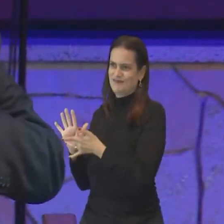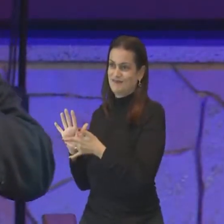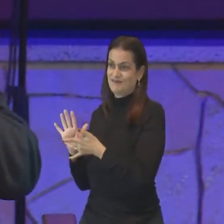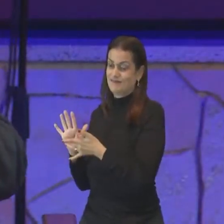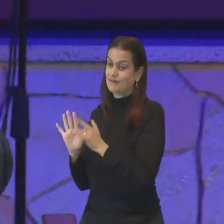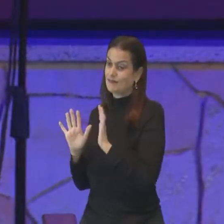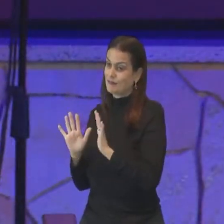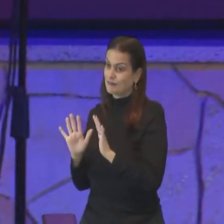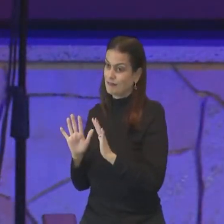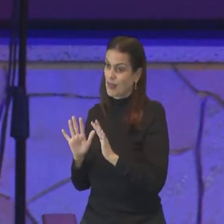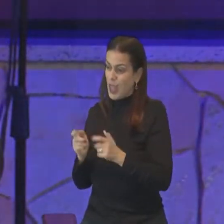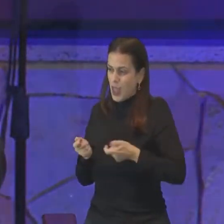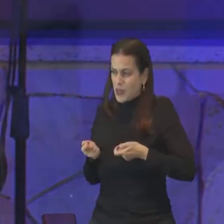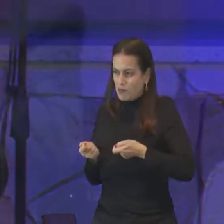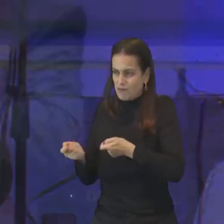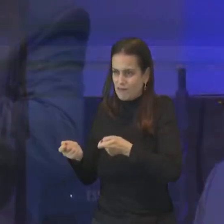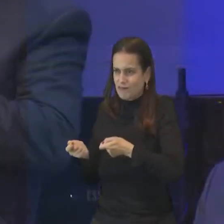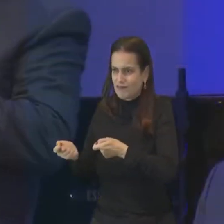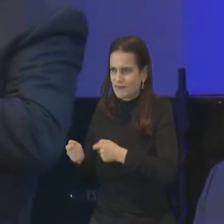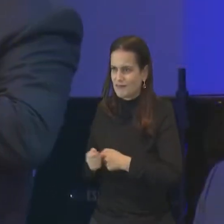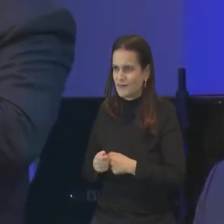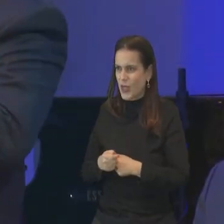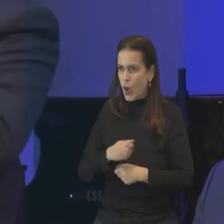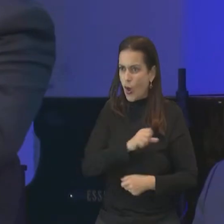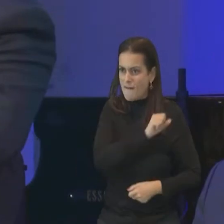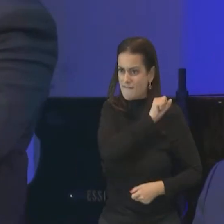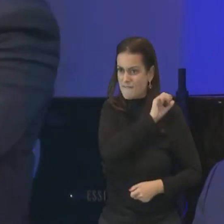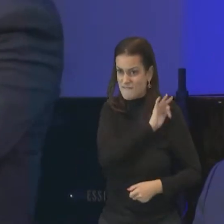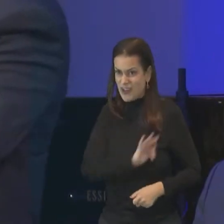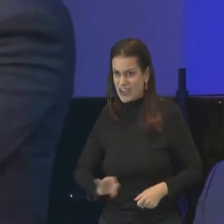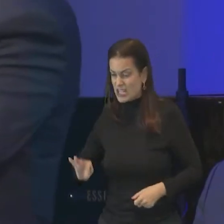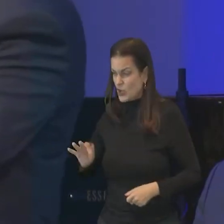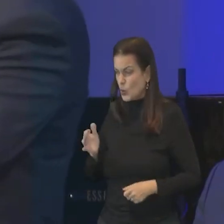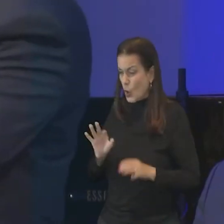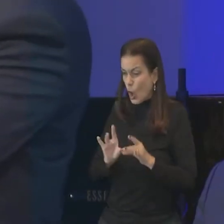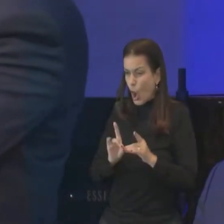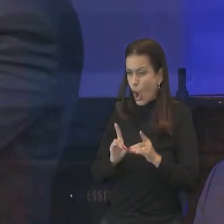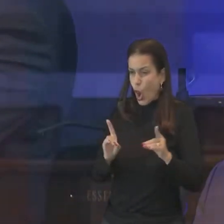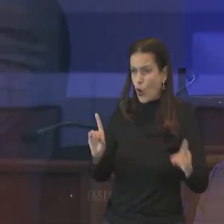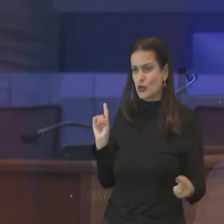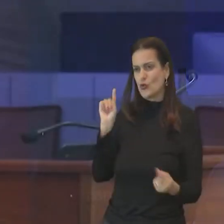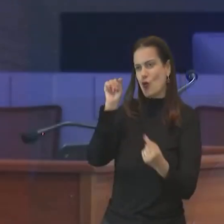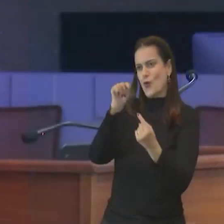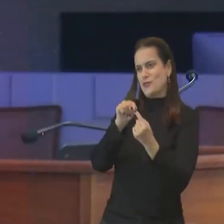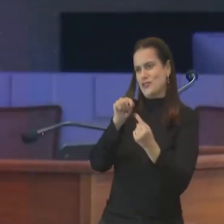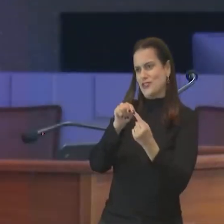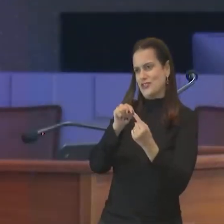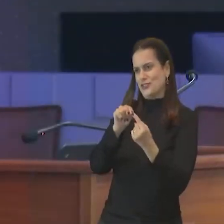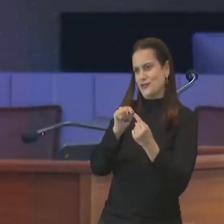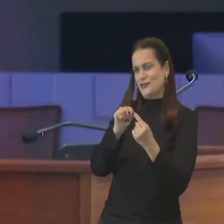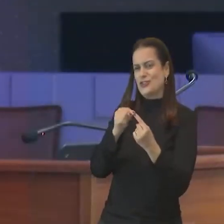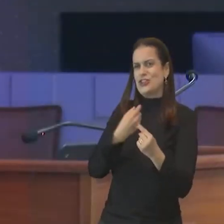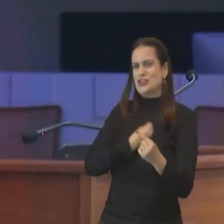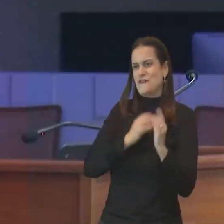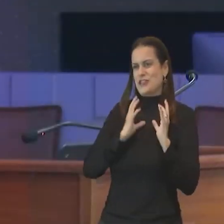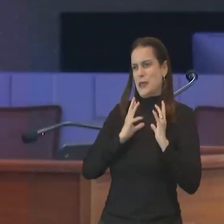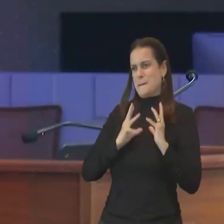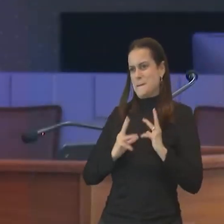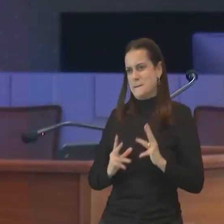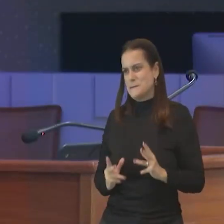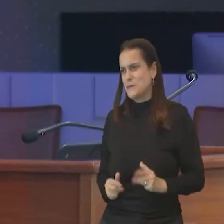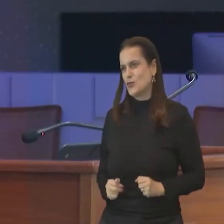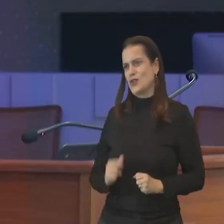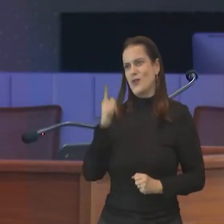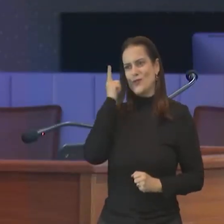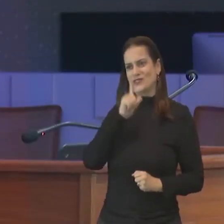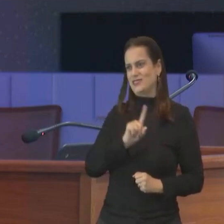uma tentação. Eles estavam muito longe da real intenção de manter uma pureza na conduta de